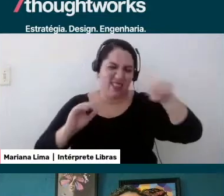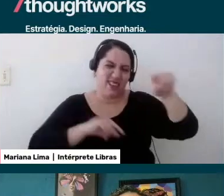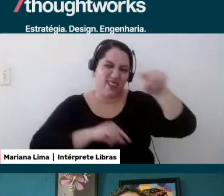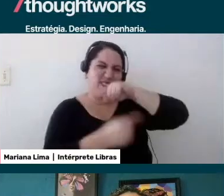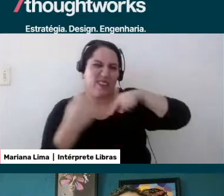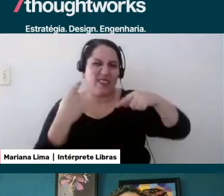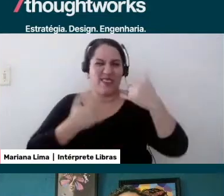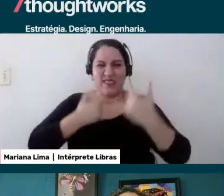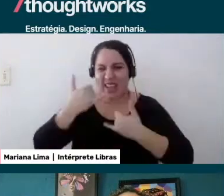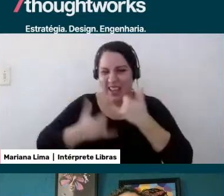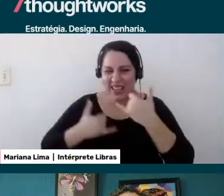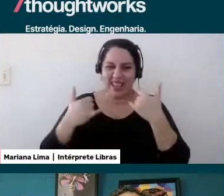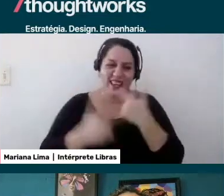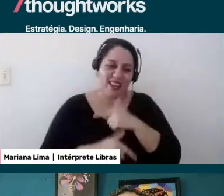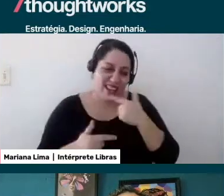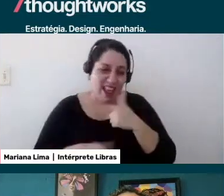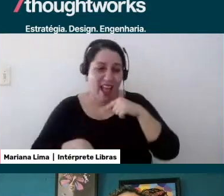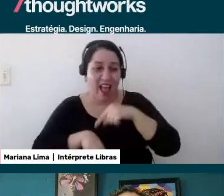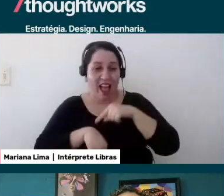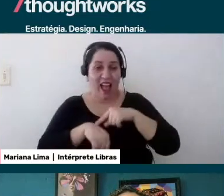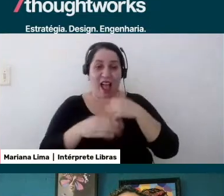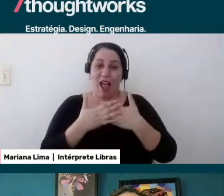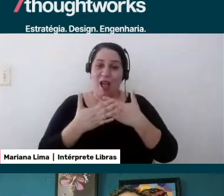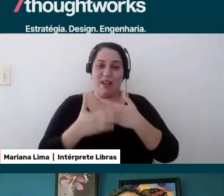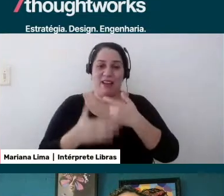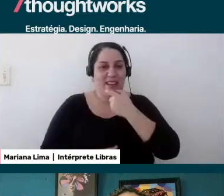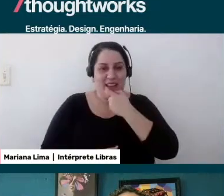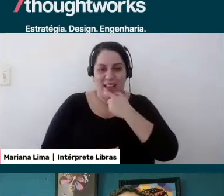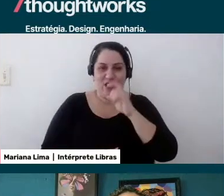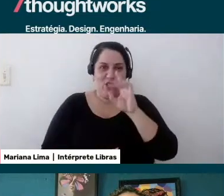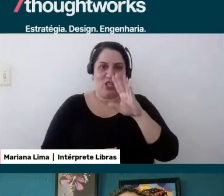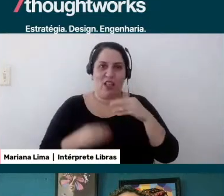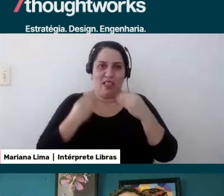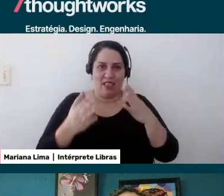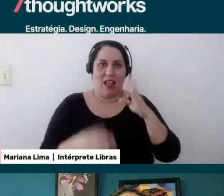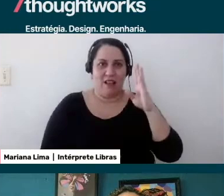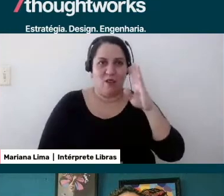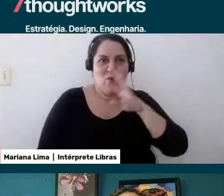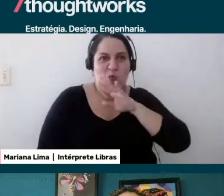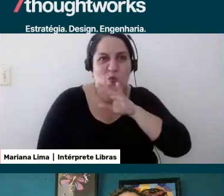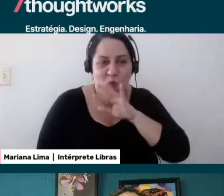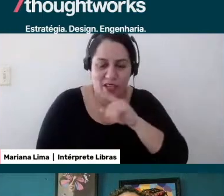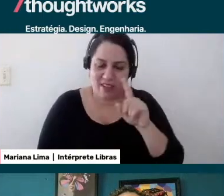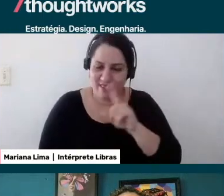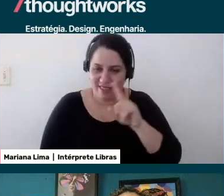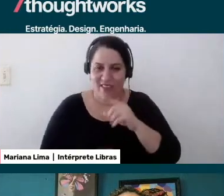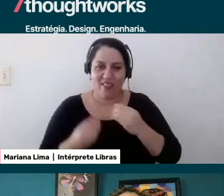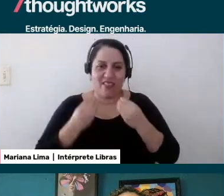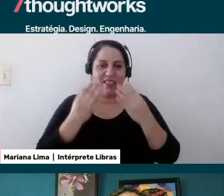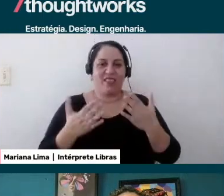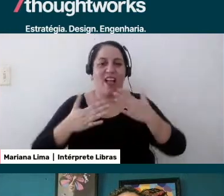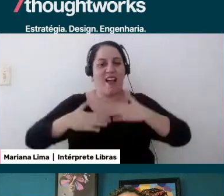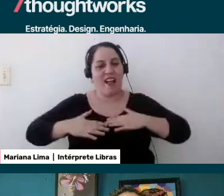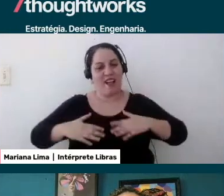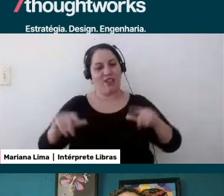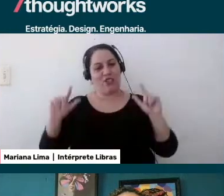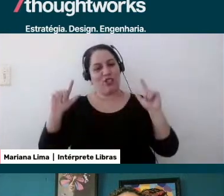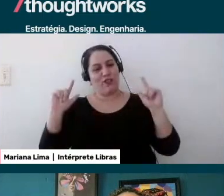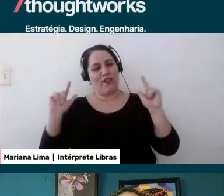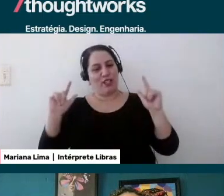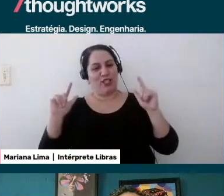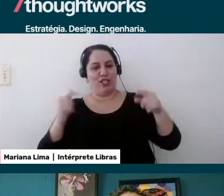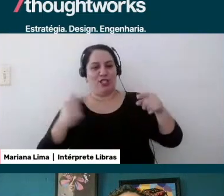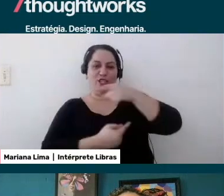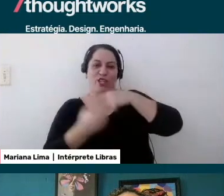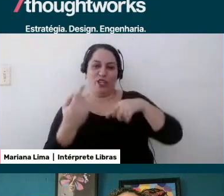todo mundo, sabe? Então, a aula de inglês, ela não tem só o aspecto técnico, ela também tem um aspecto de ser um momento mais divertido